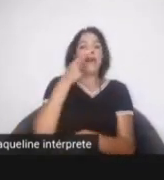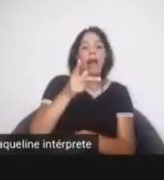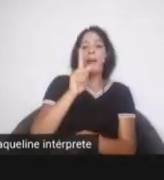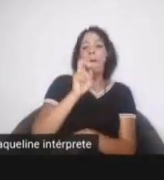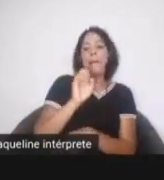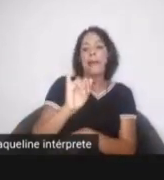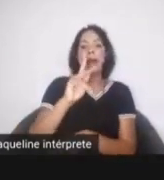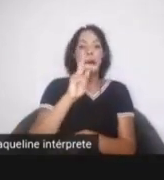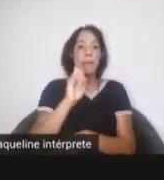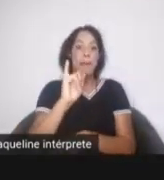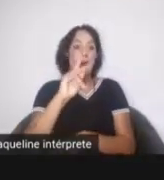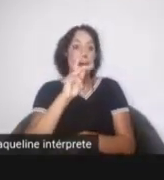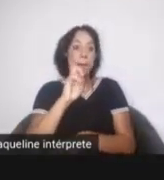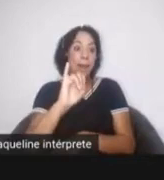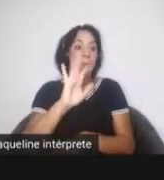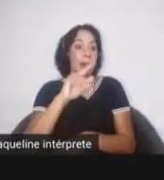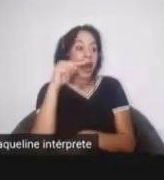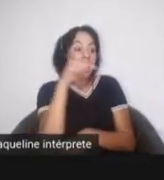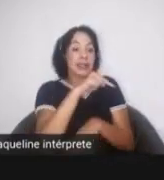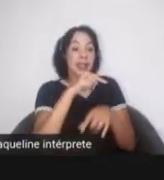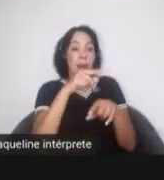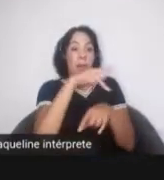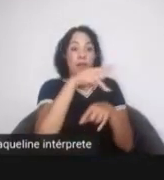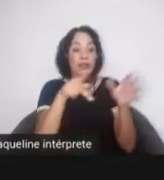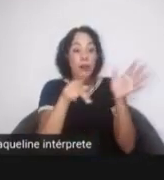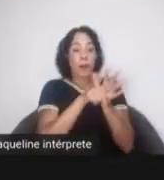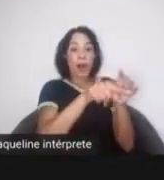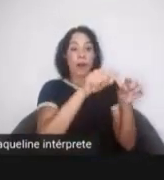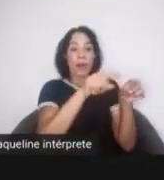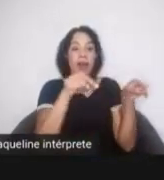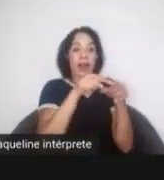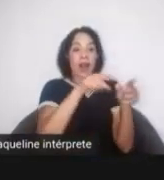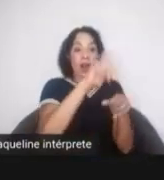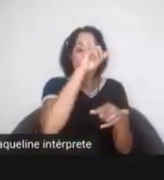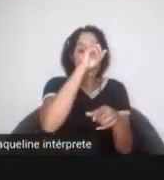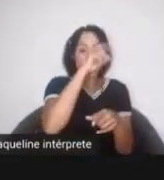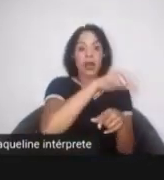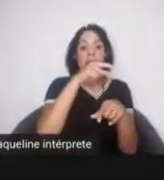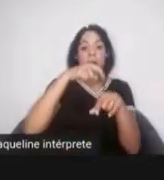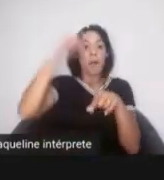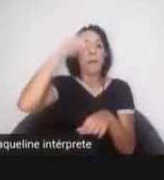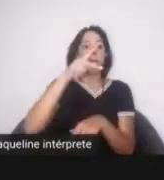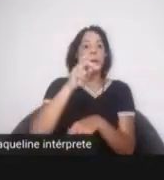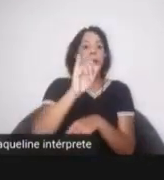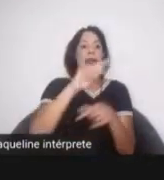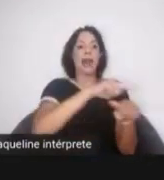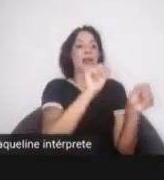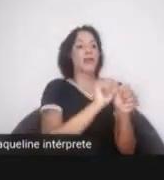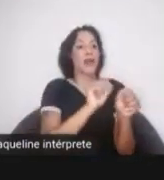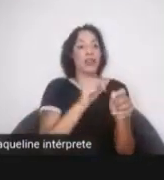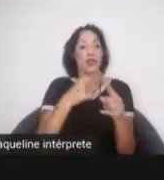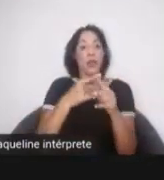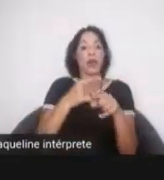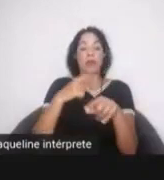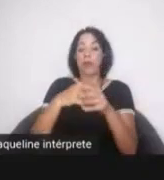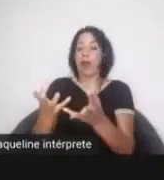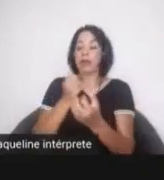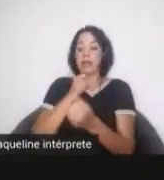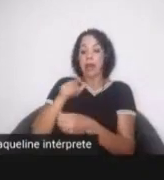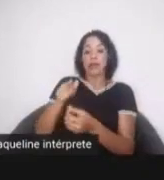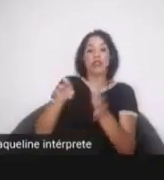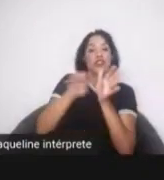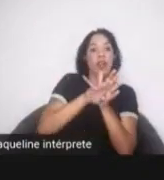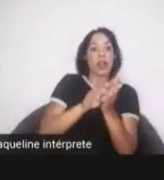ele faz ali o PEI naquele momento, que ele está recebendo aquela criança ali, ou aquele jovem, e é ele que vai ter que, às vezes, fazer essa